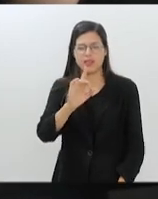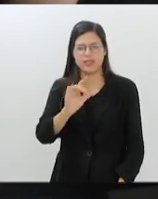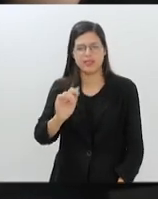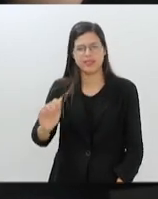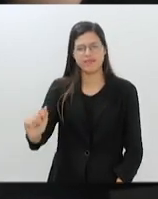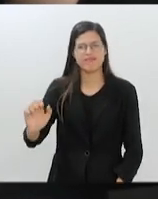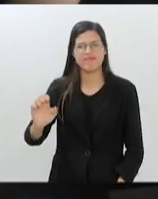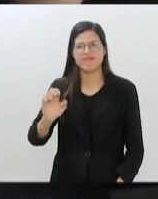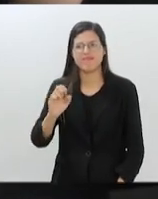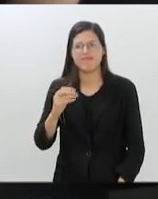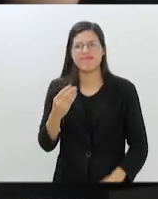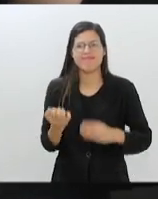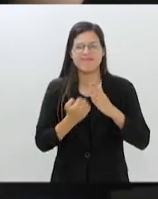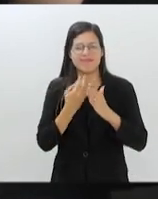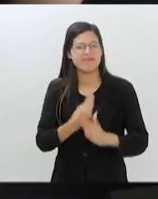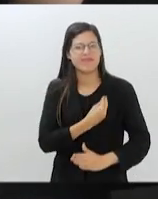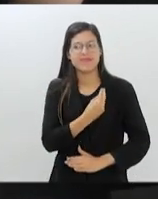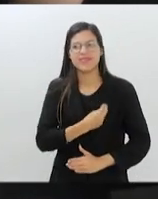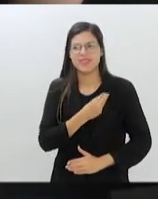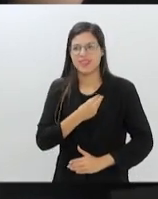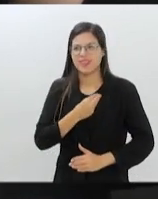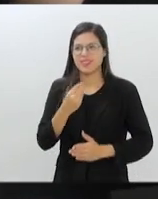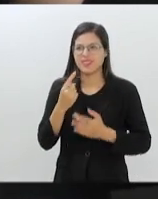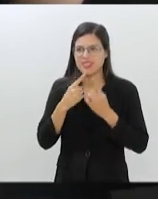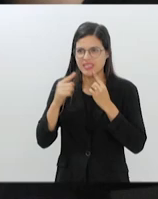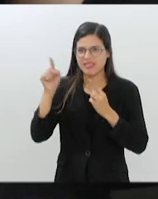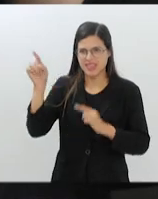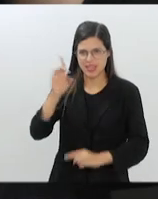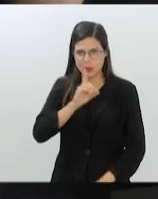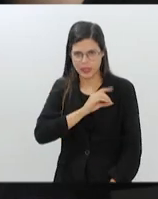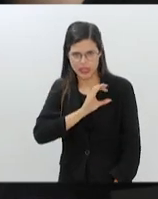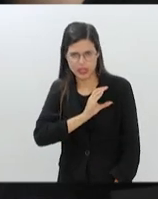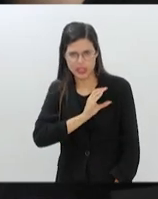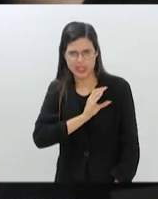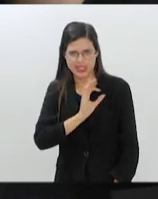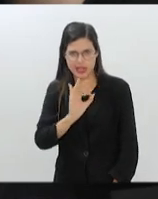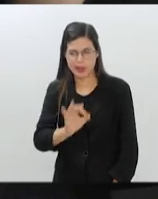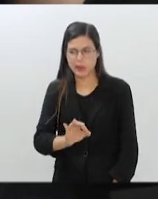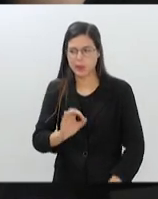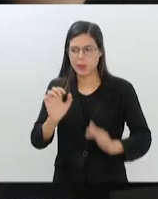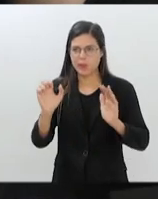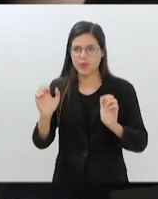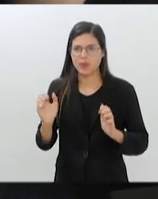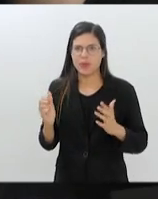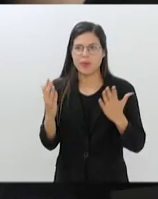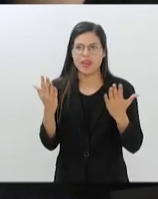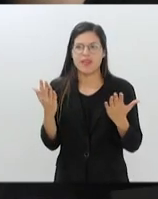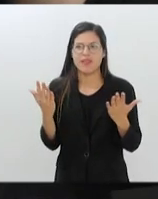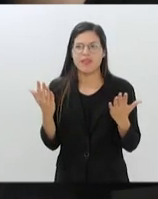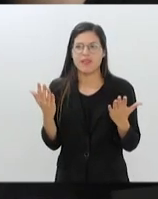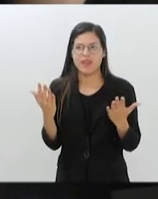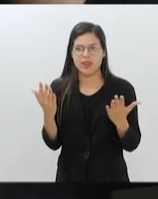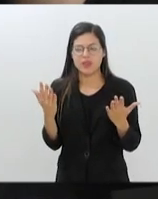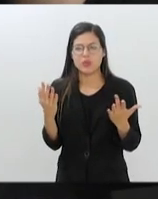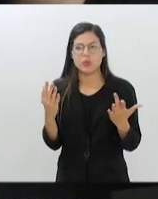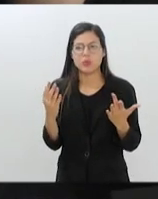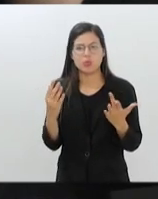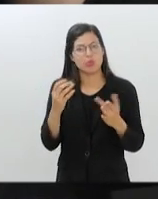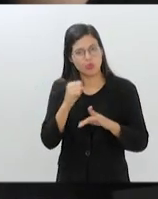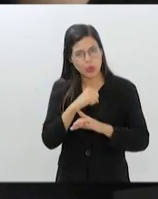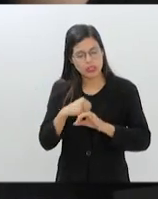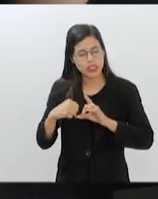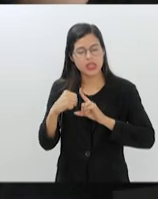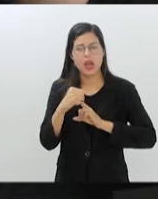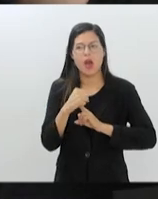com investidores foi isso lá lá na Fazenda Paraíso em Caxias esse era um evento social inclusive Porque lá